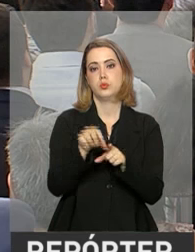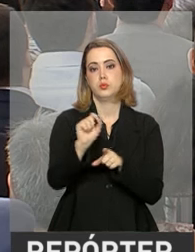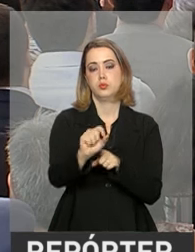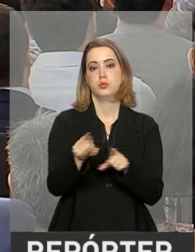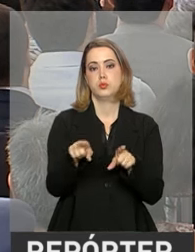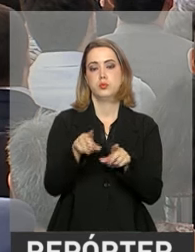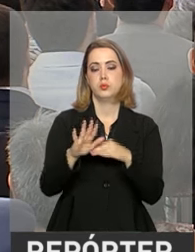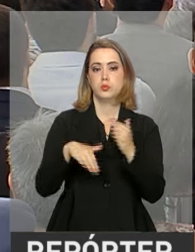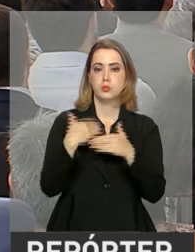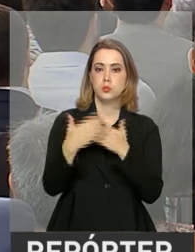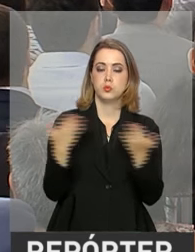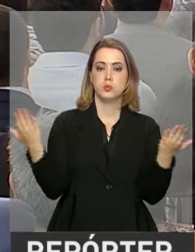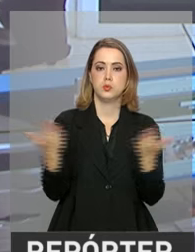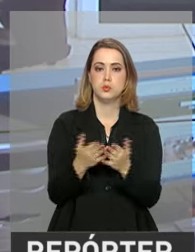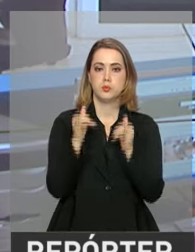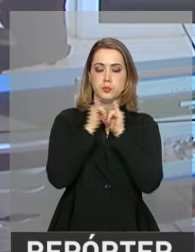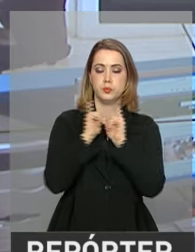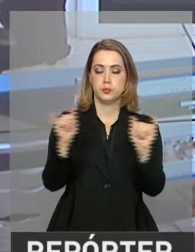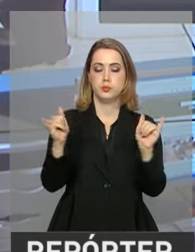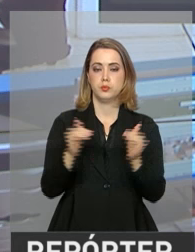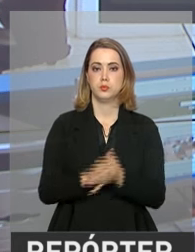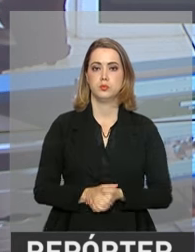eh neste